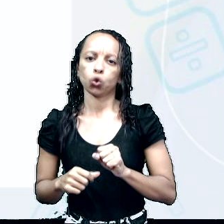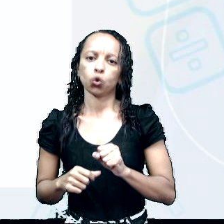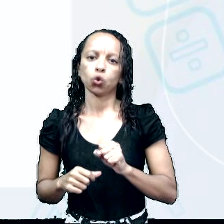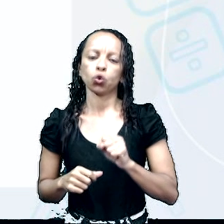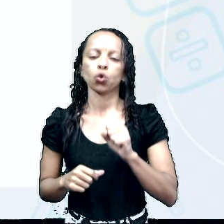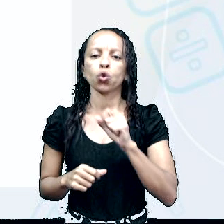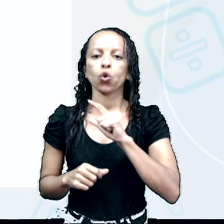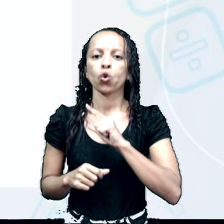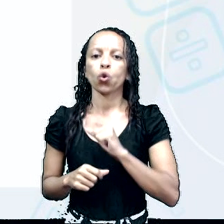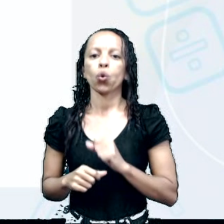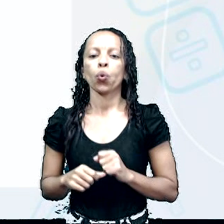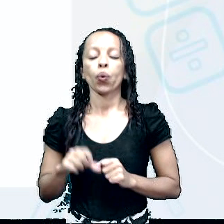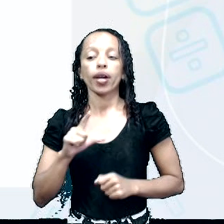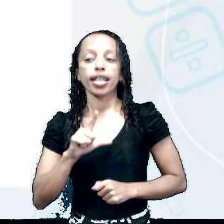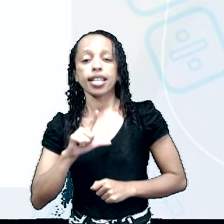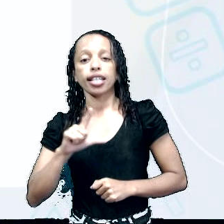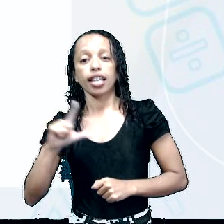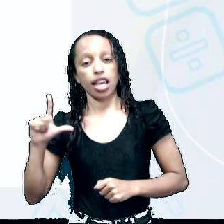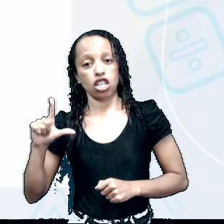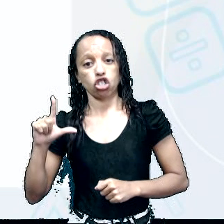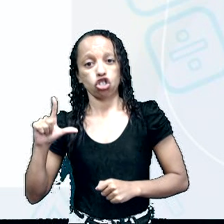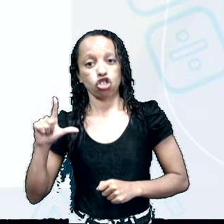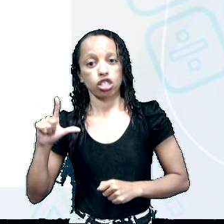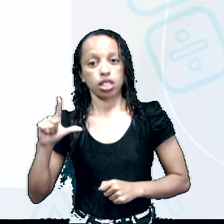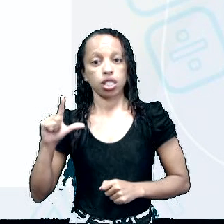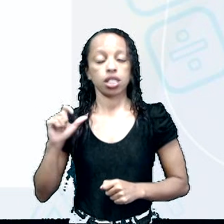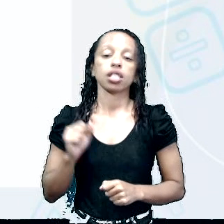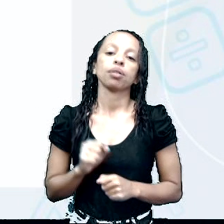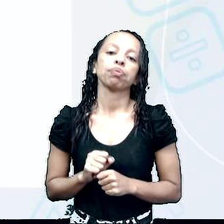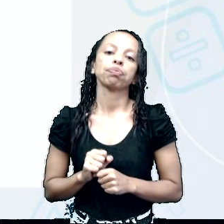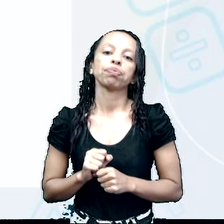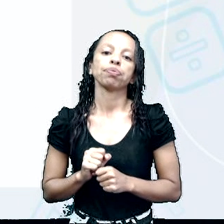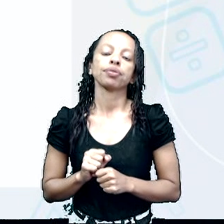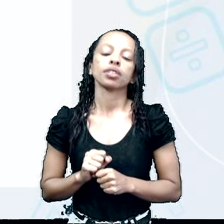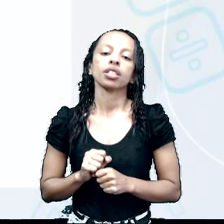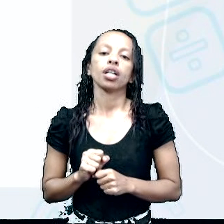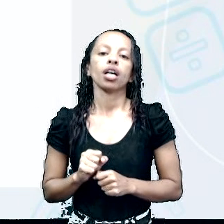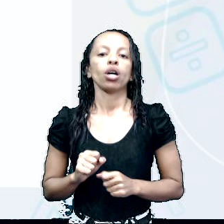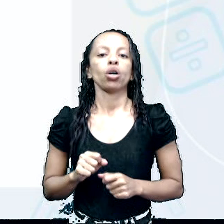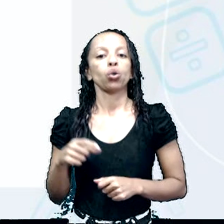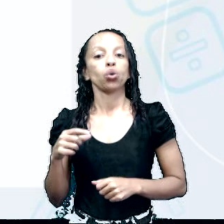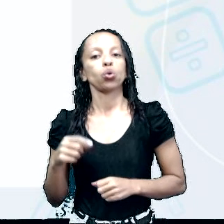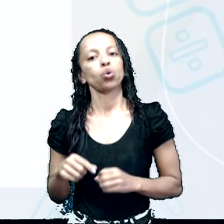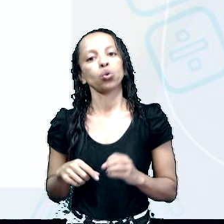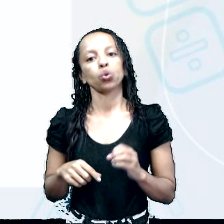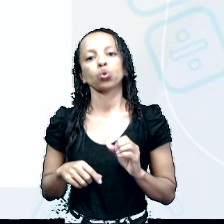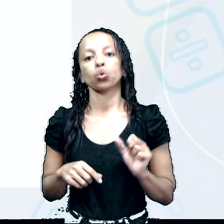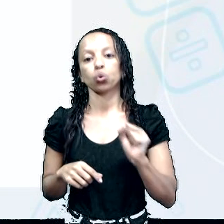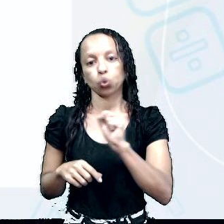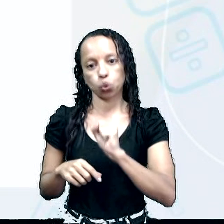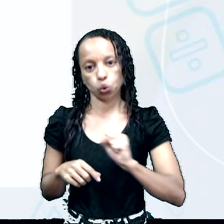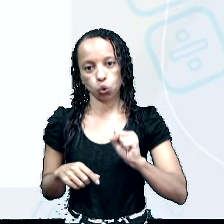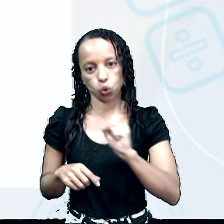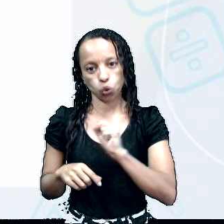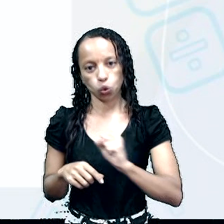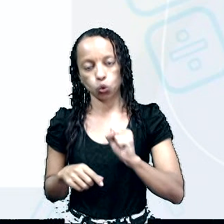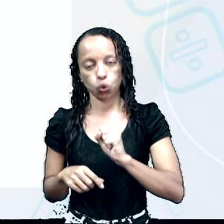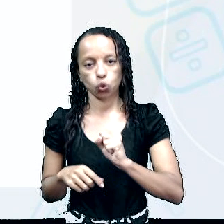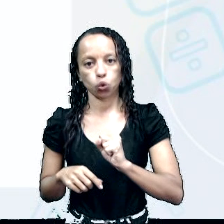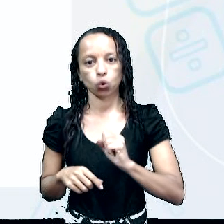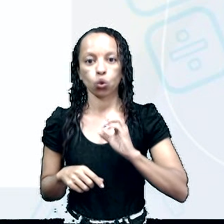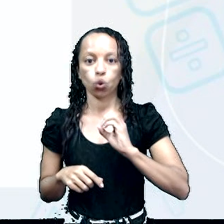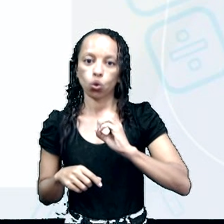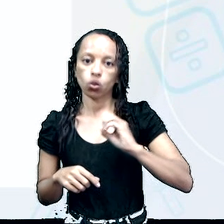entre o sul eo Oeste nós temos o ponto colateral de Sudoeste e entre o